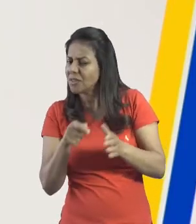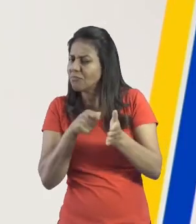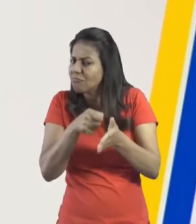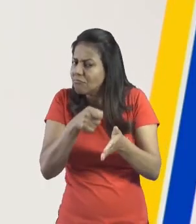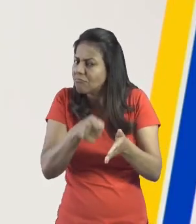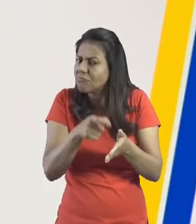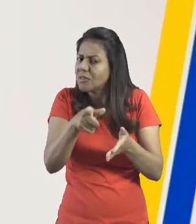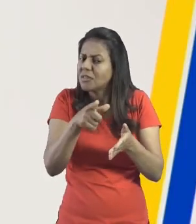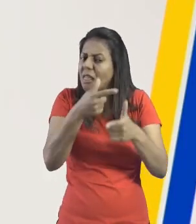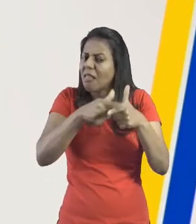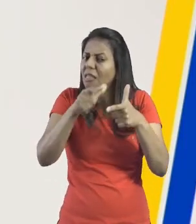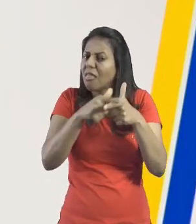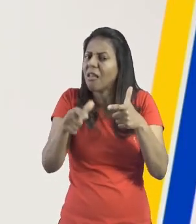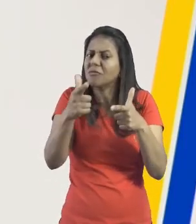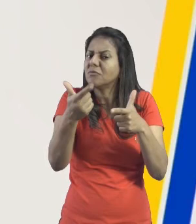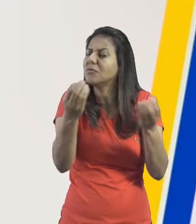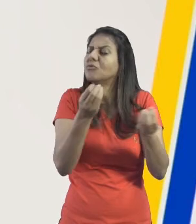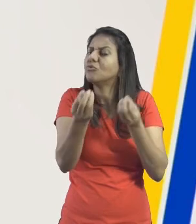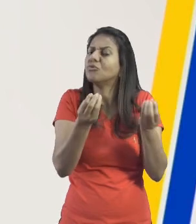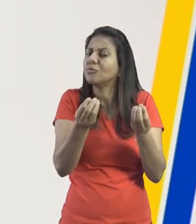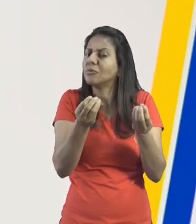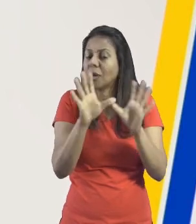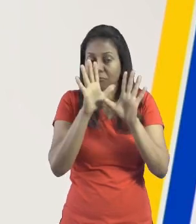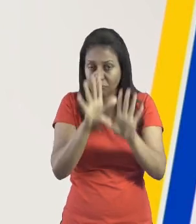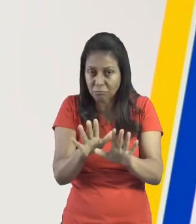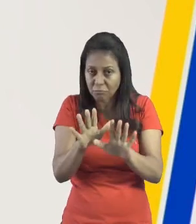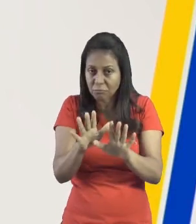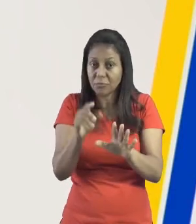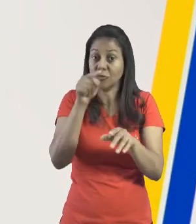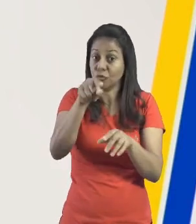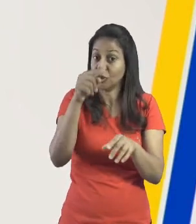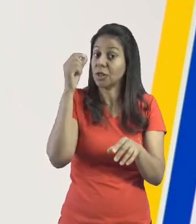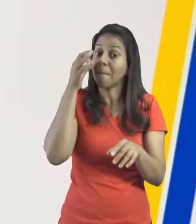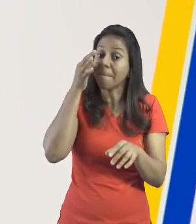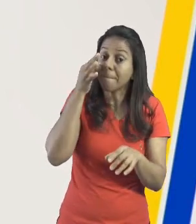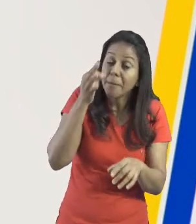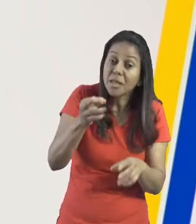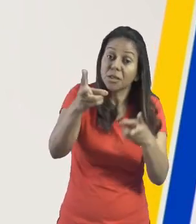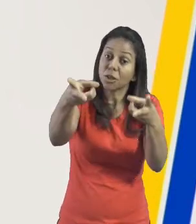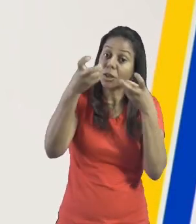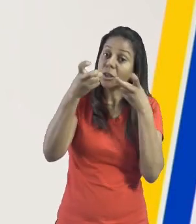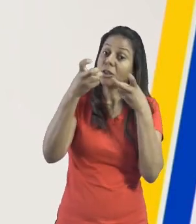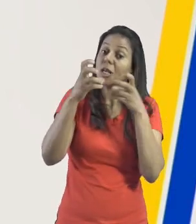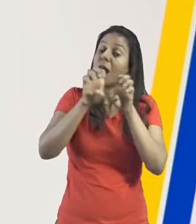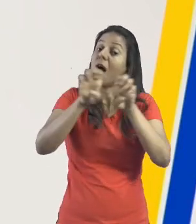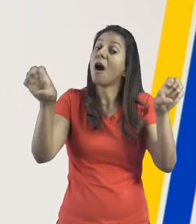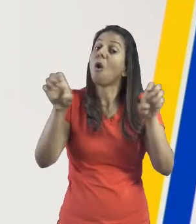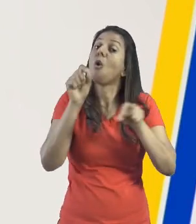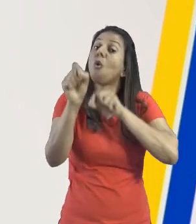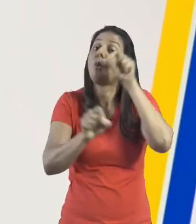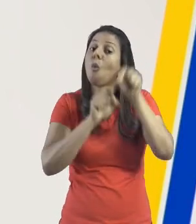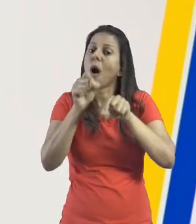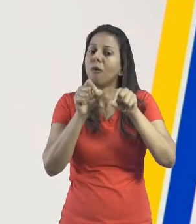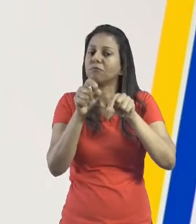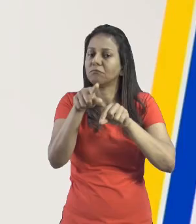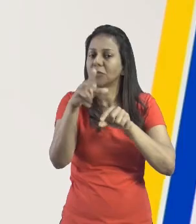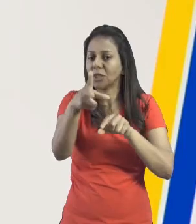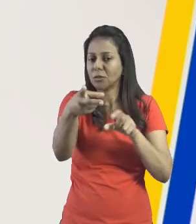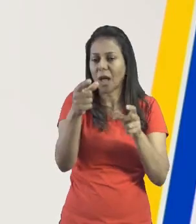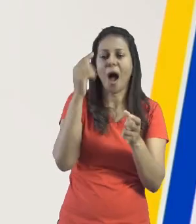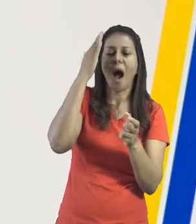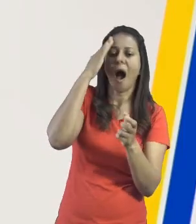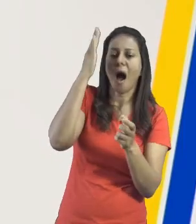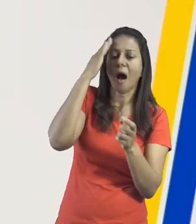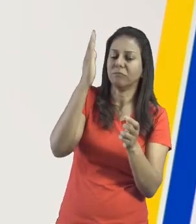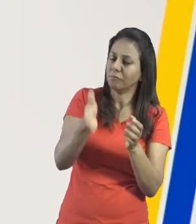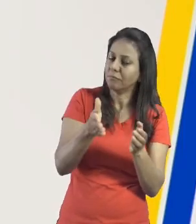nesses coeficientes. Gente, eu estou para que você perceba o tipo de equação e você percebendo o tipo de equação,